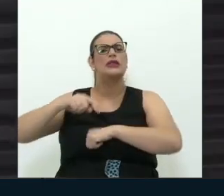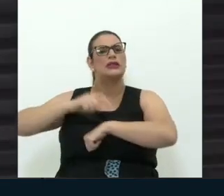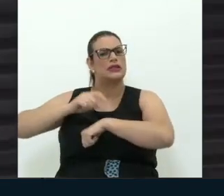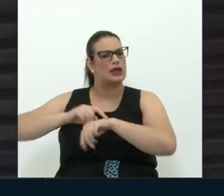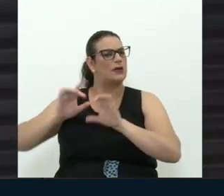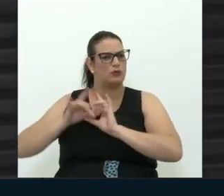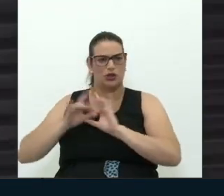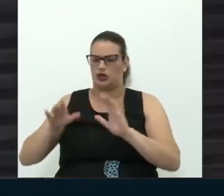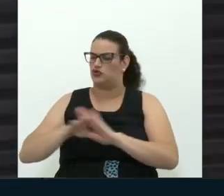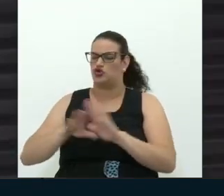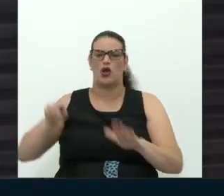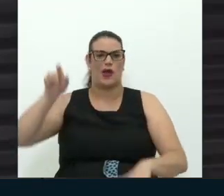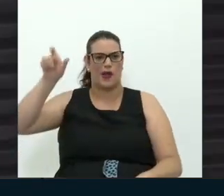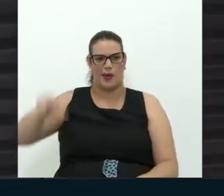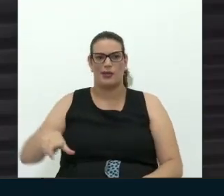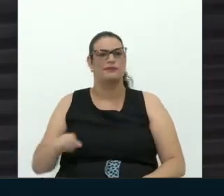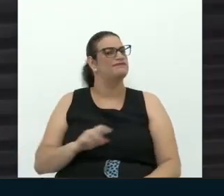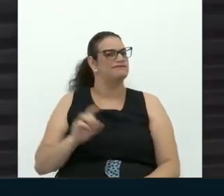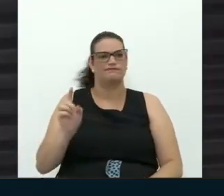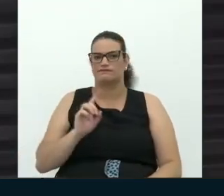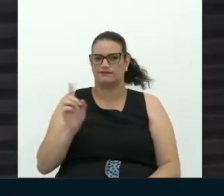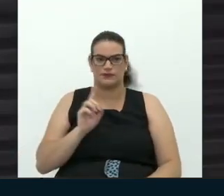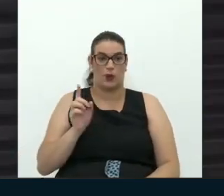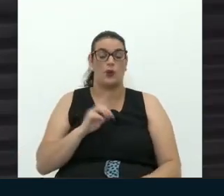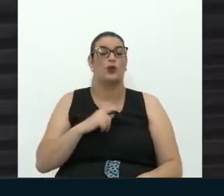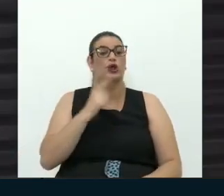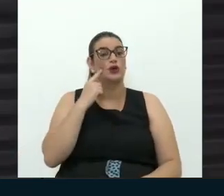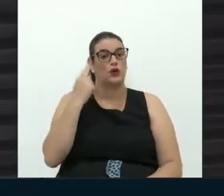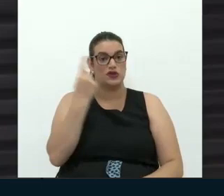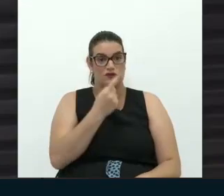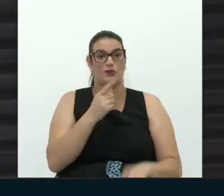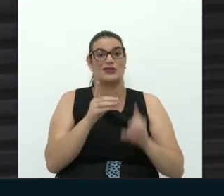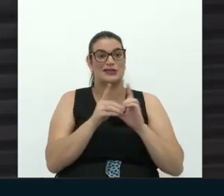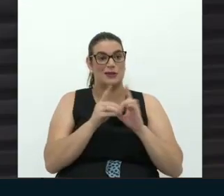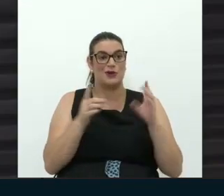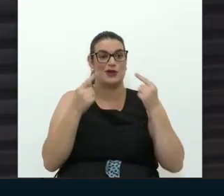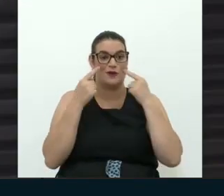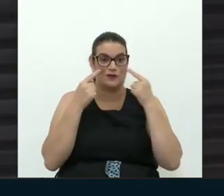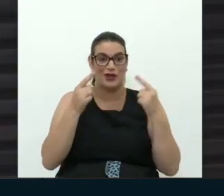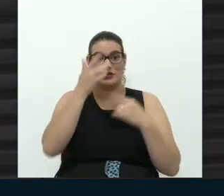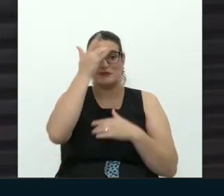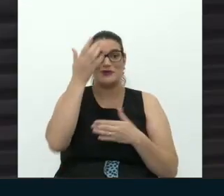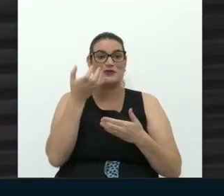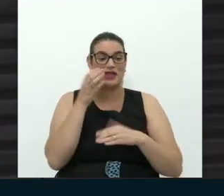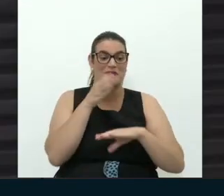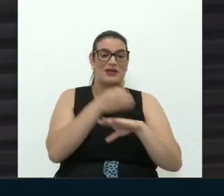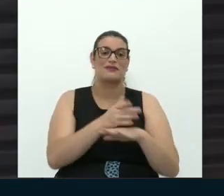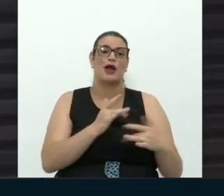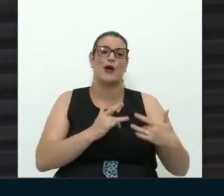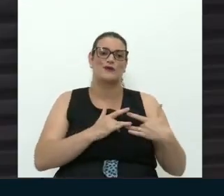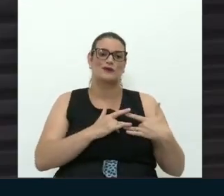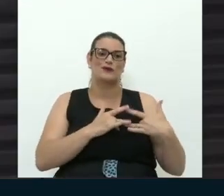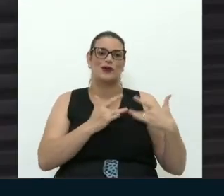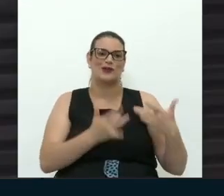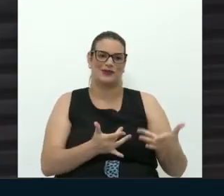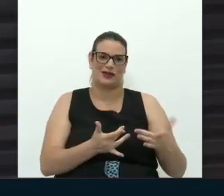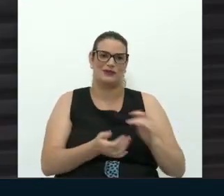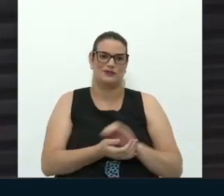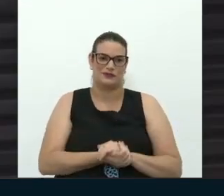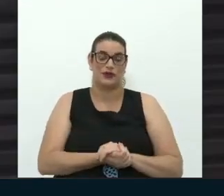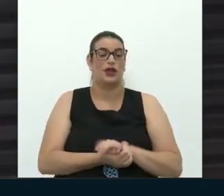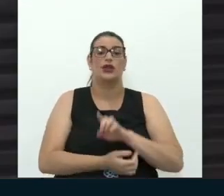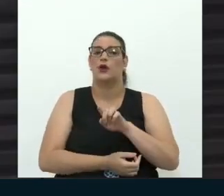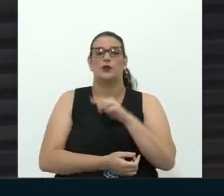mais vê na política em geral na democracia em geral é o que gente a gente que quer participar de maneira voluntária e eu não tô aqui